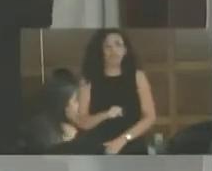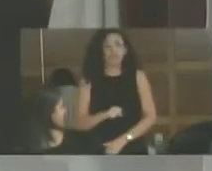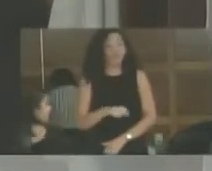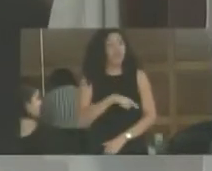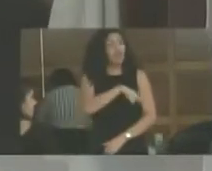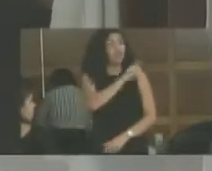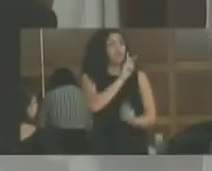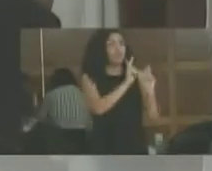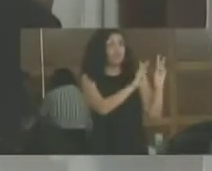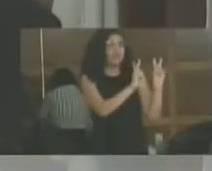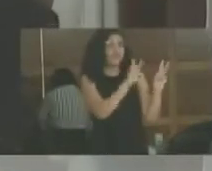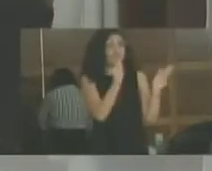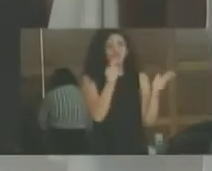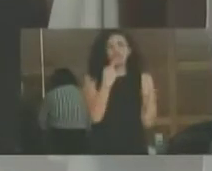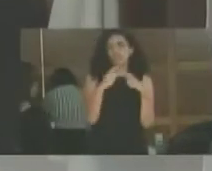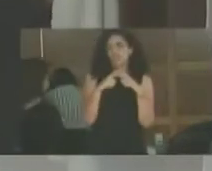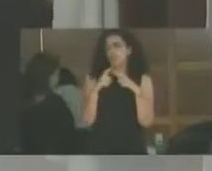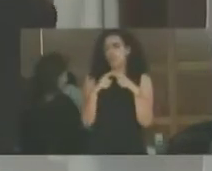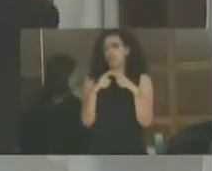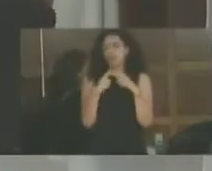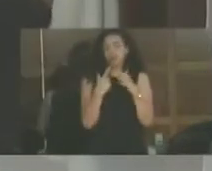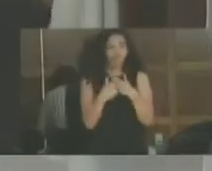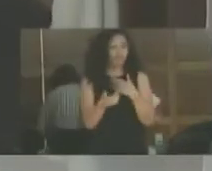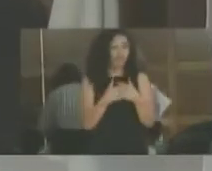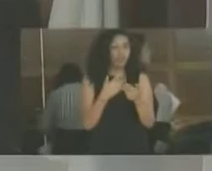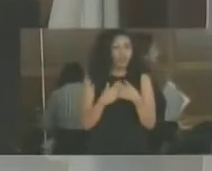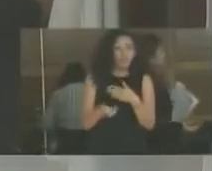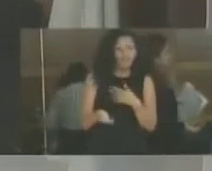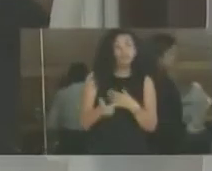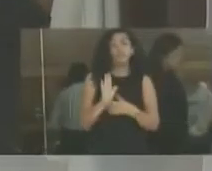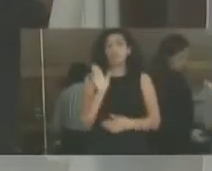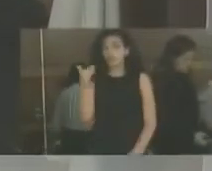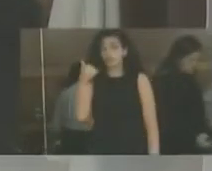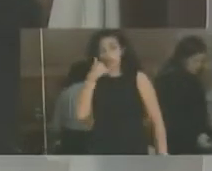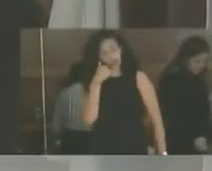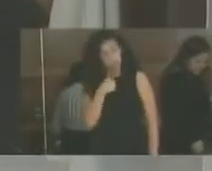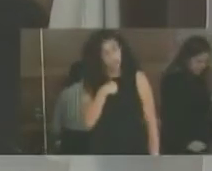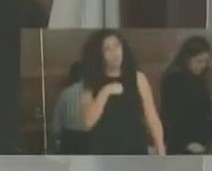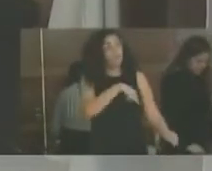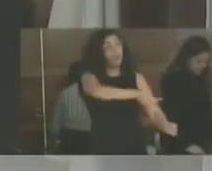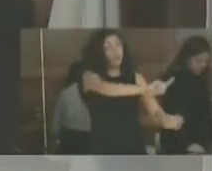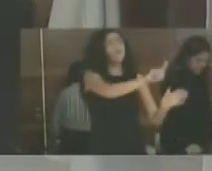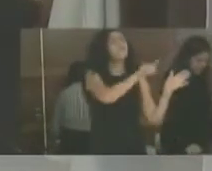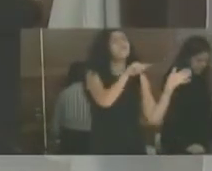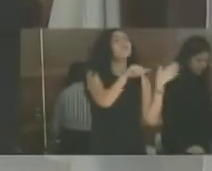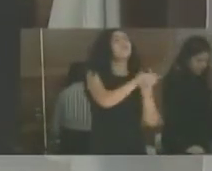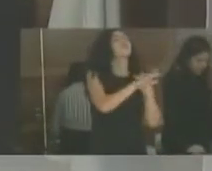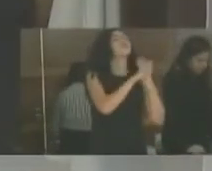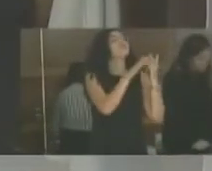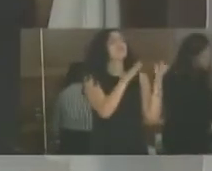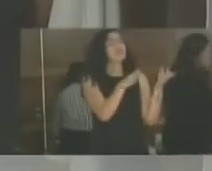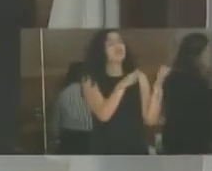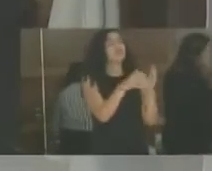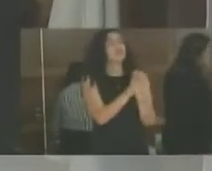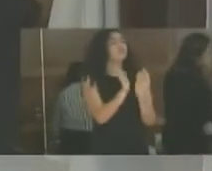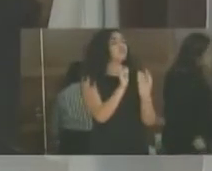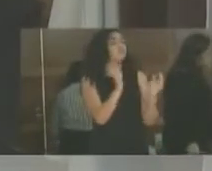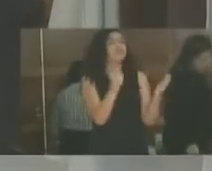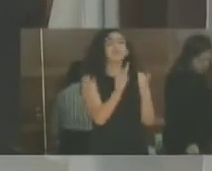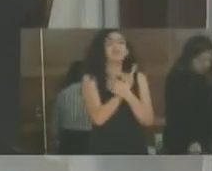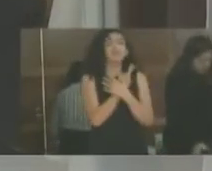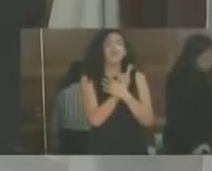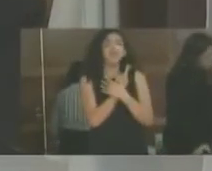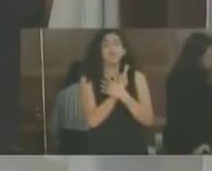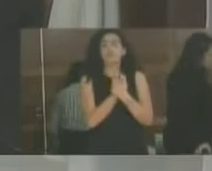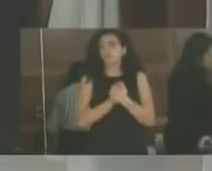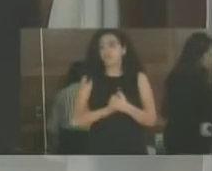4, estão lá falando que o médico está cagando mole. Já me ligaram aqui, vou passar lá, vou perguntar todo mundo módulo 4 lá no Perequê. Entendeu?